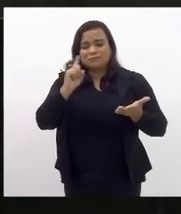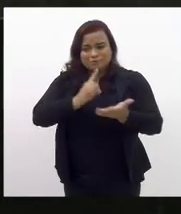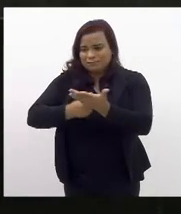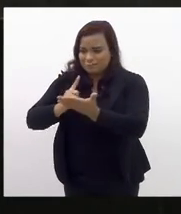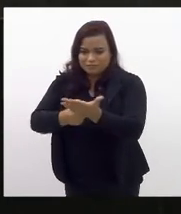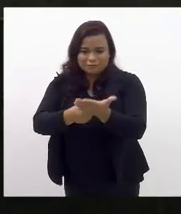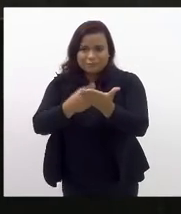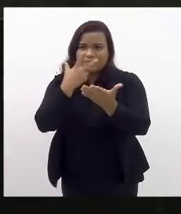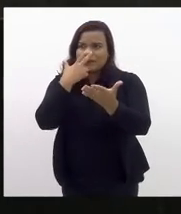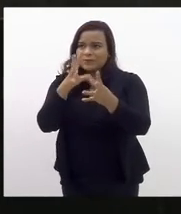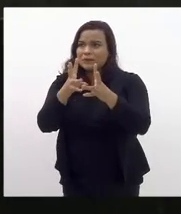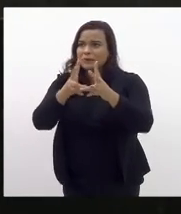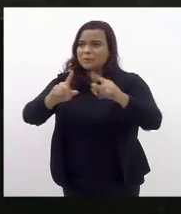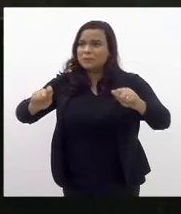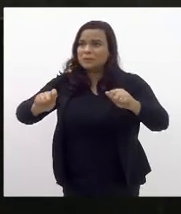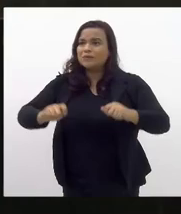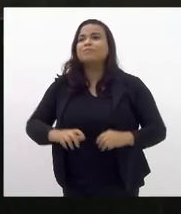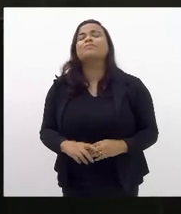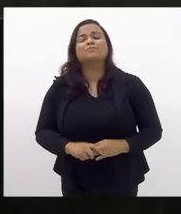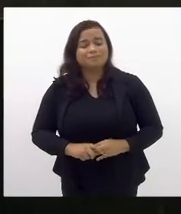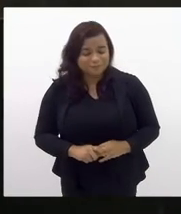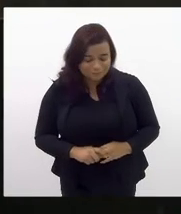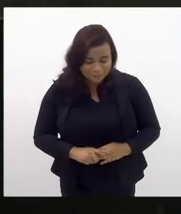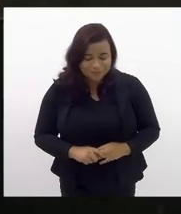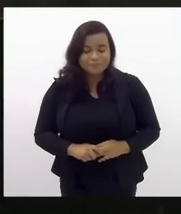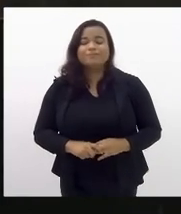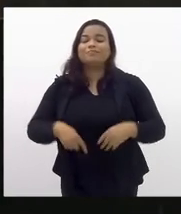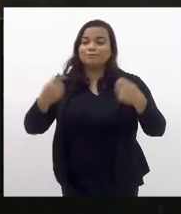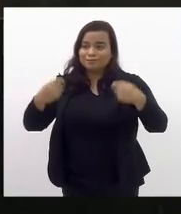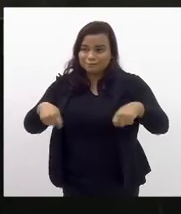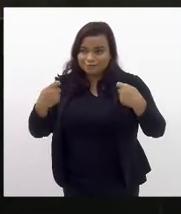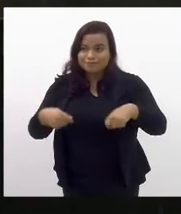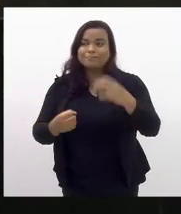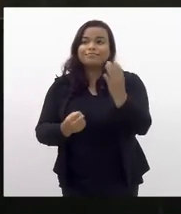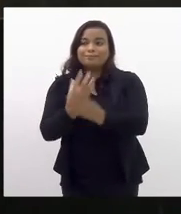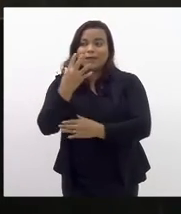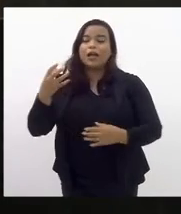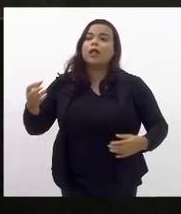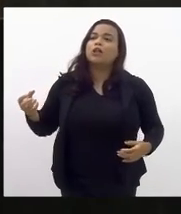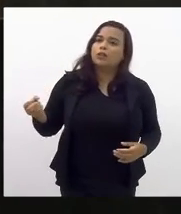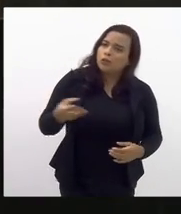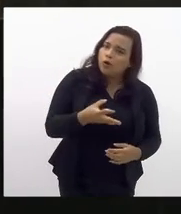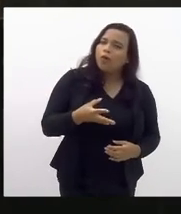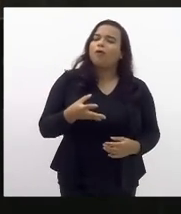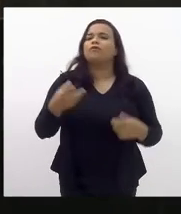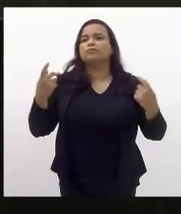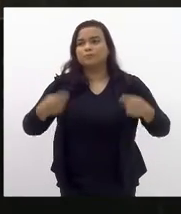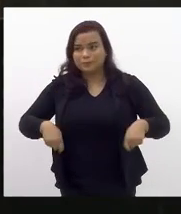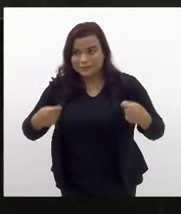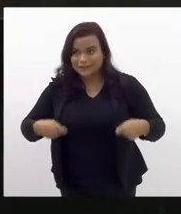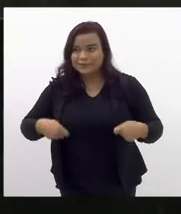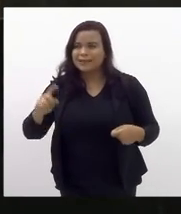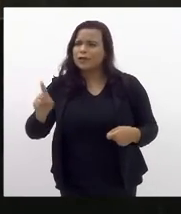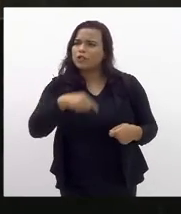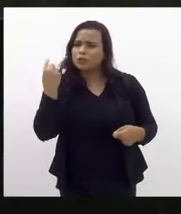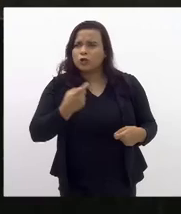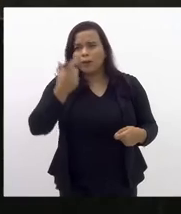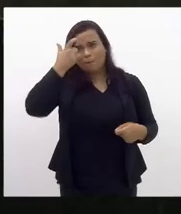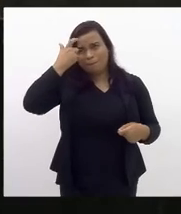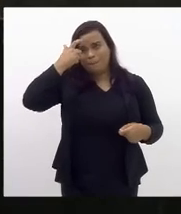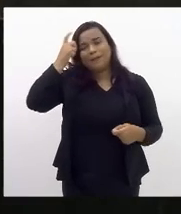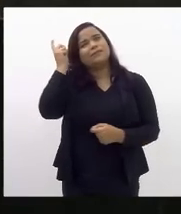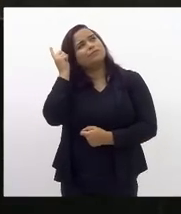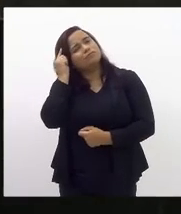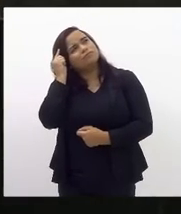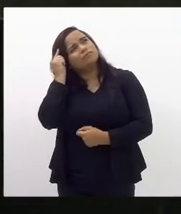rompido. Vai ter que se estabelecer um novo contrato social, que todos nós imaginávamos que,